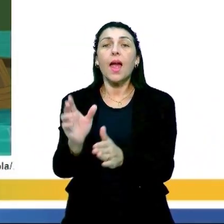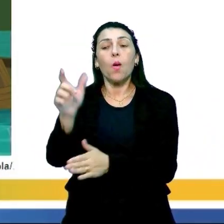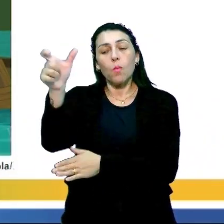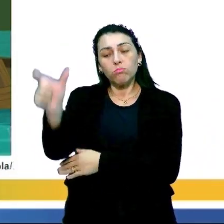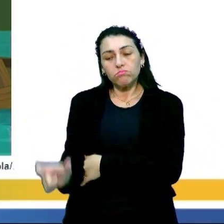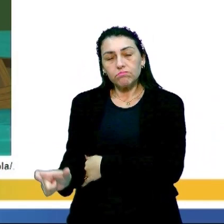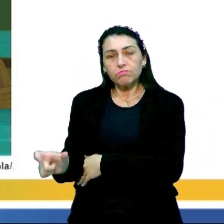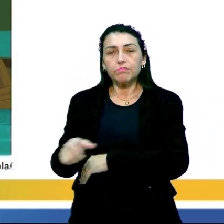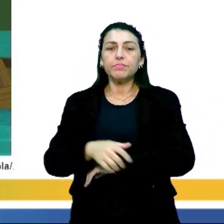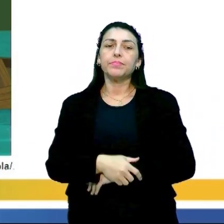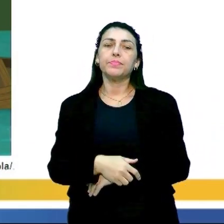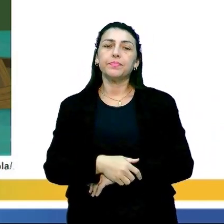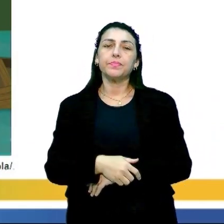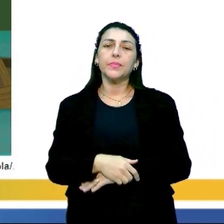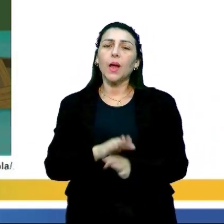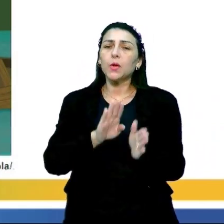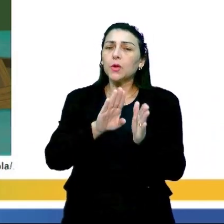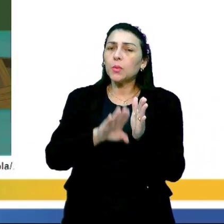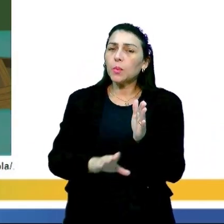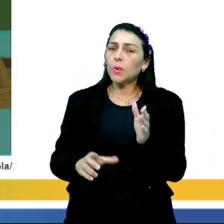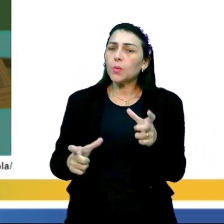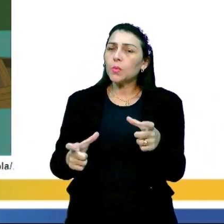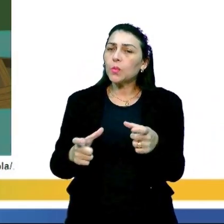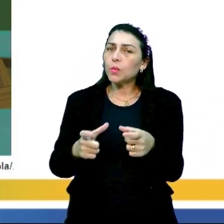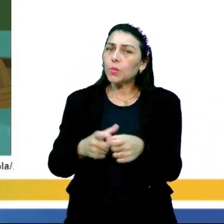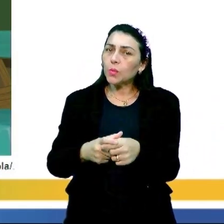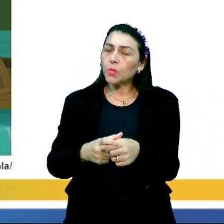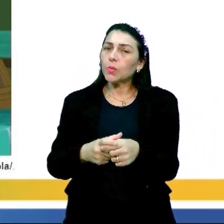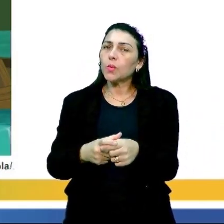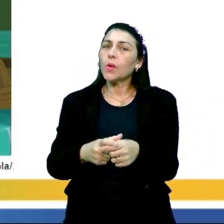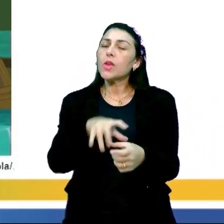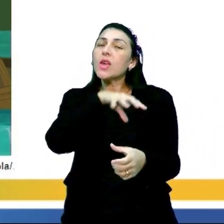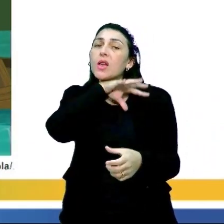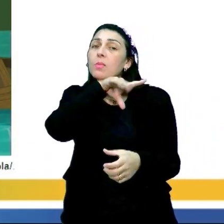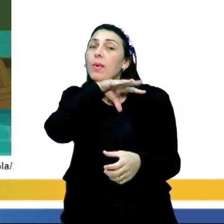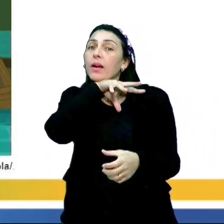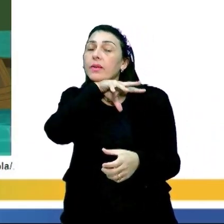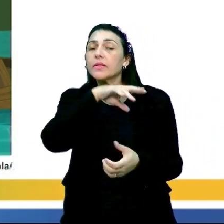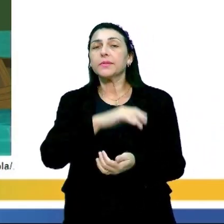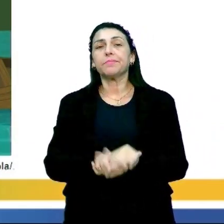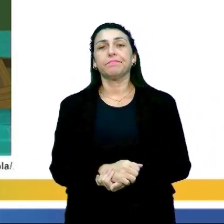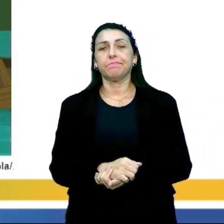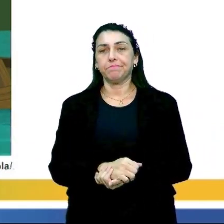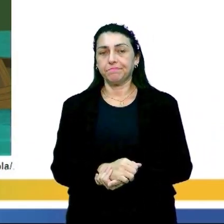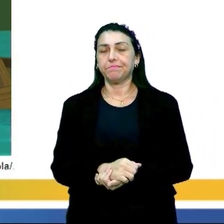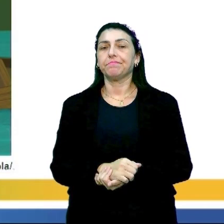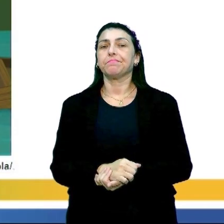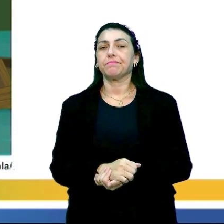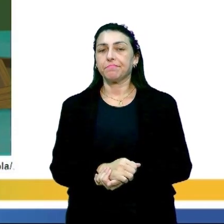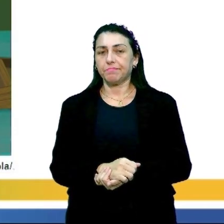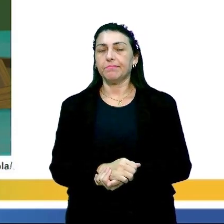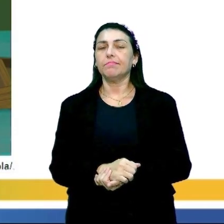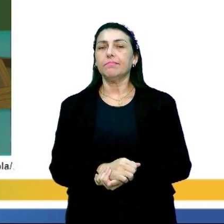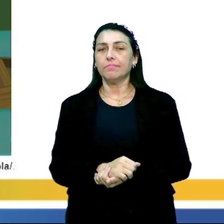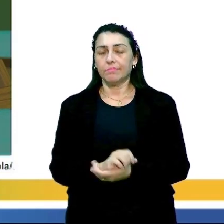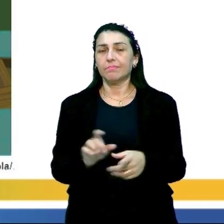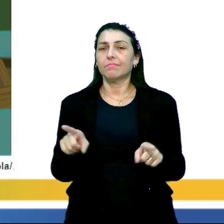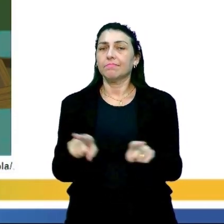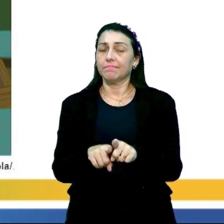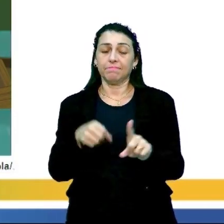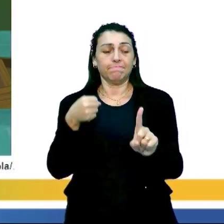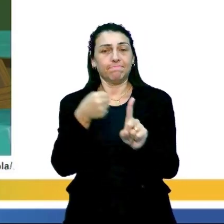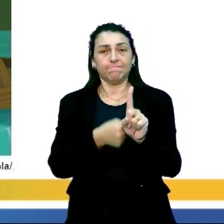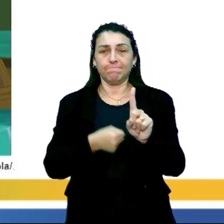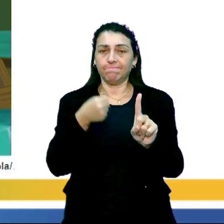humano. Redução do número de indivíduos de espécies silvestres. Isso é um caso de